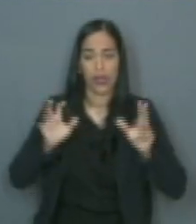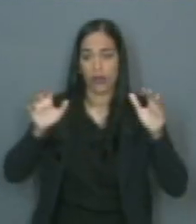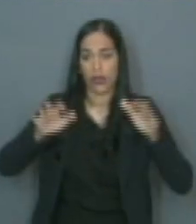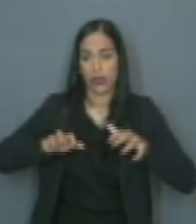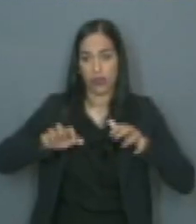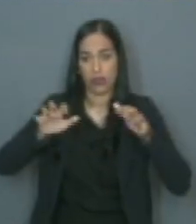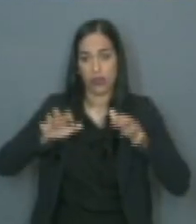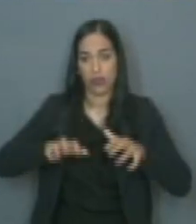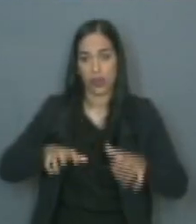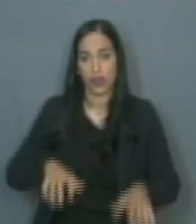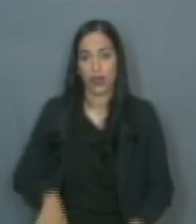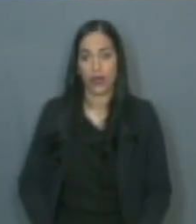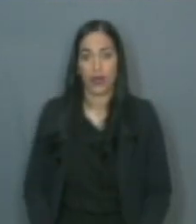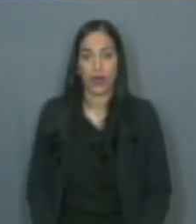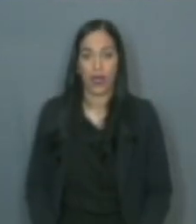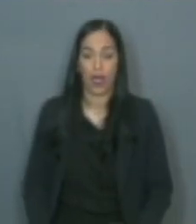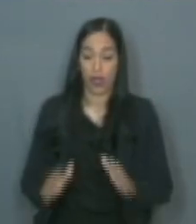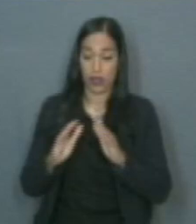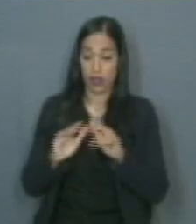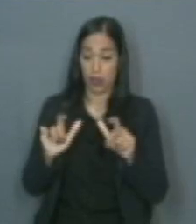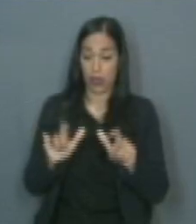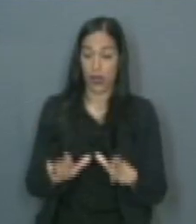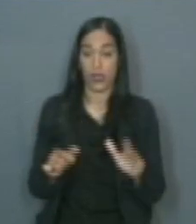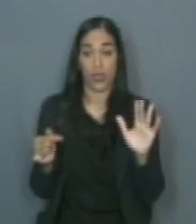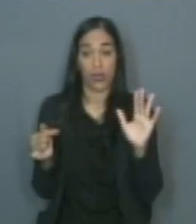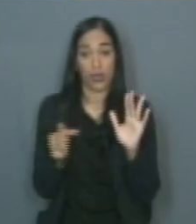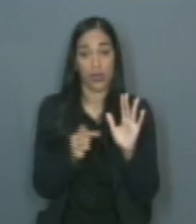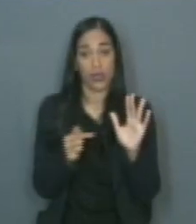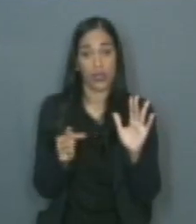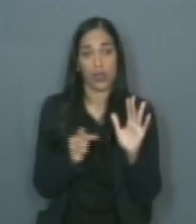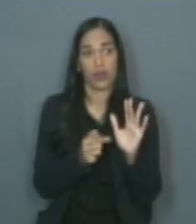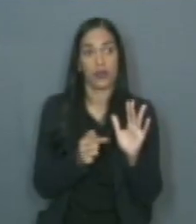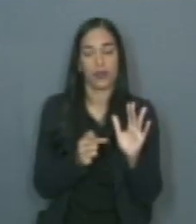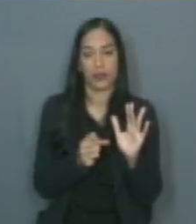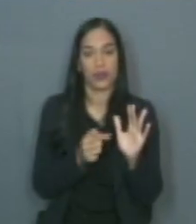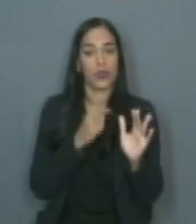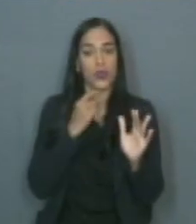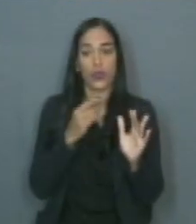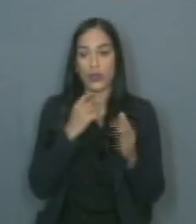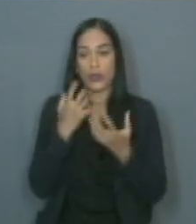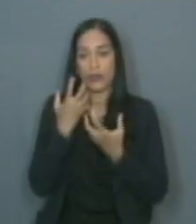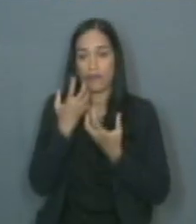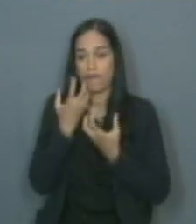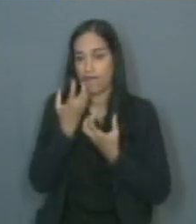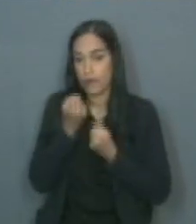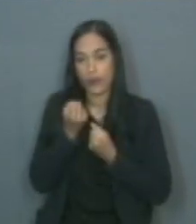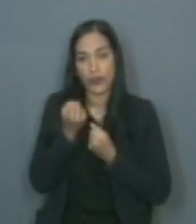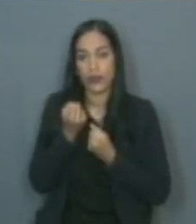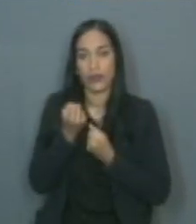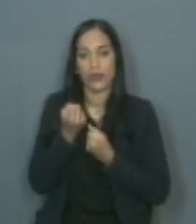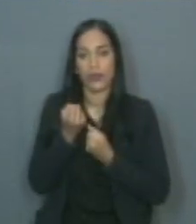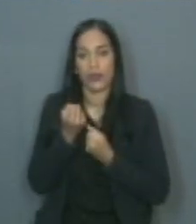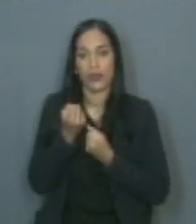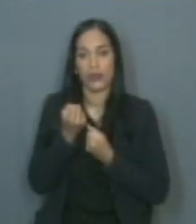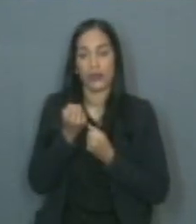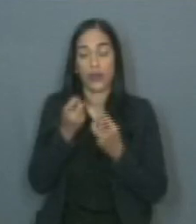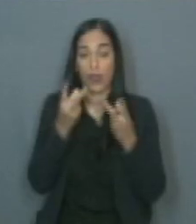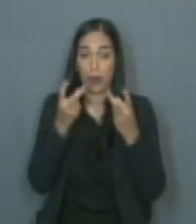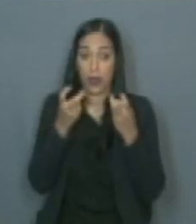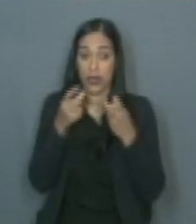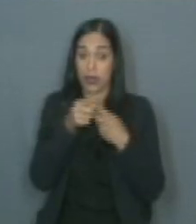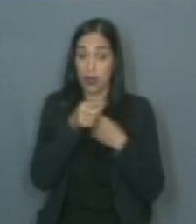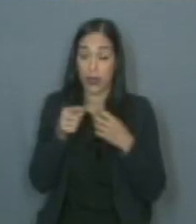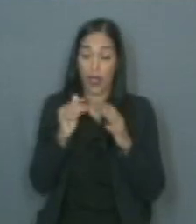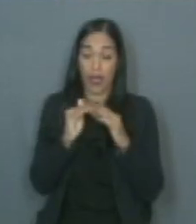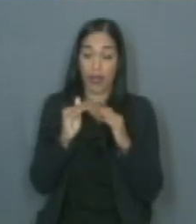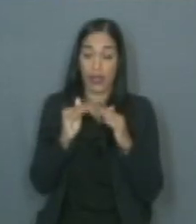chove, essa moradora aqui de cima, do Alto José do Pinho, não dorme. A realidade é essa. Como vocês podem ver, a casa